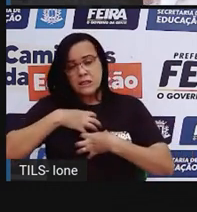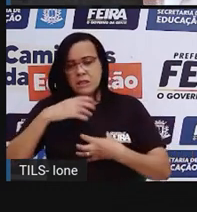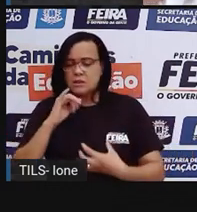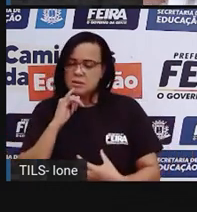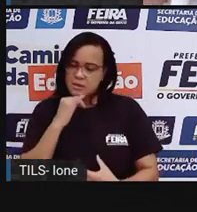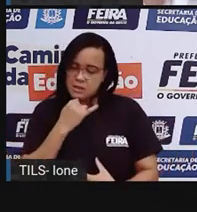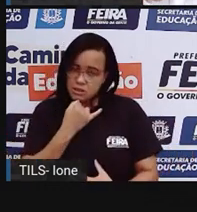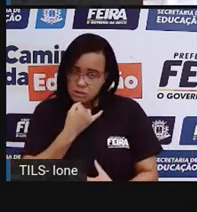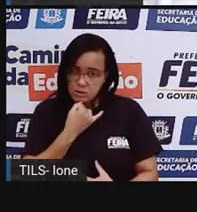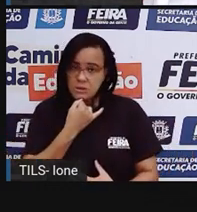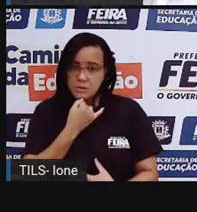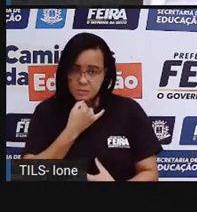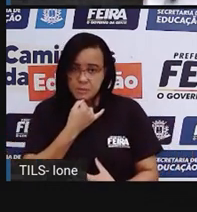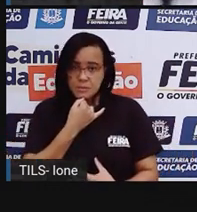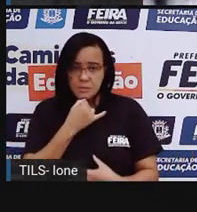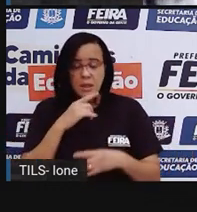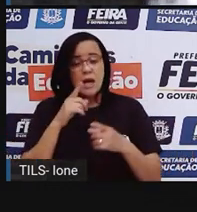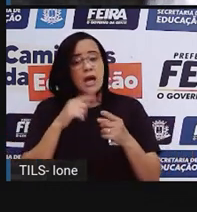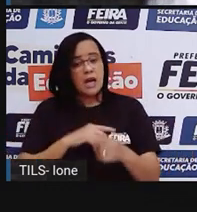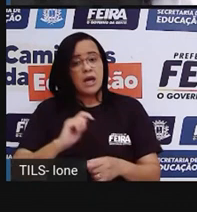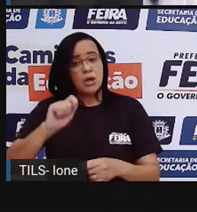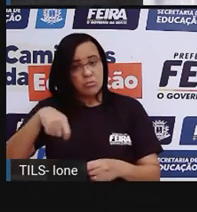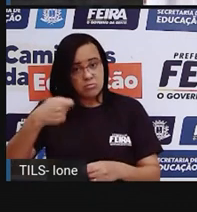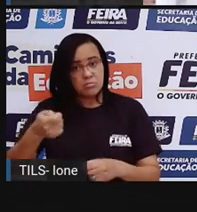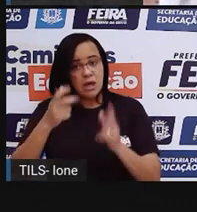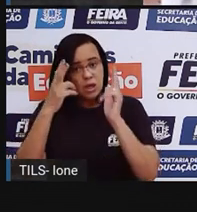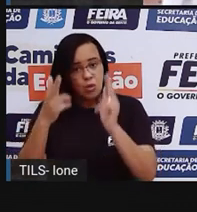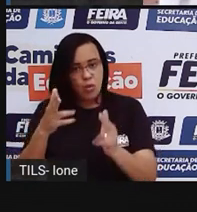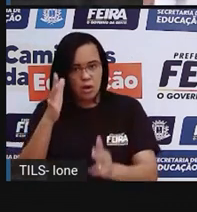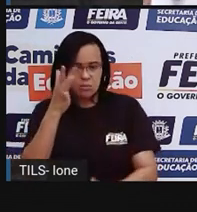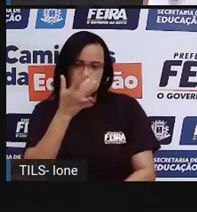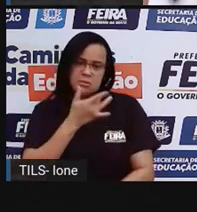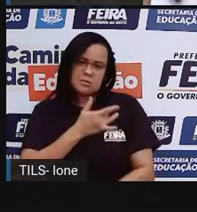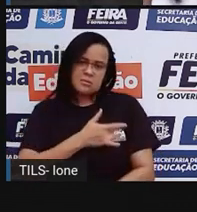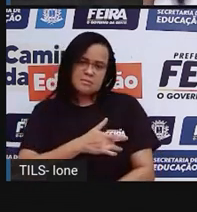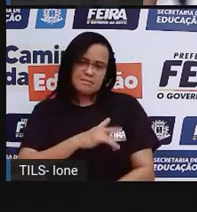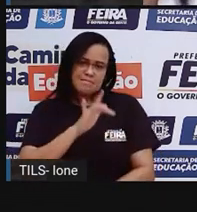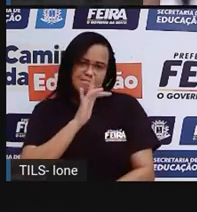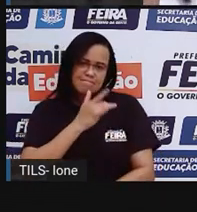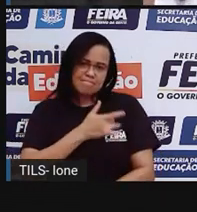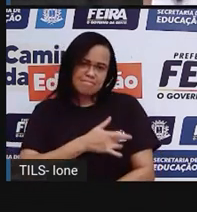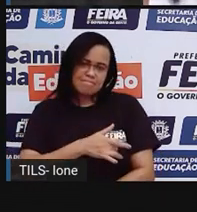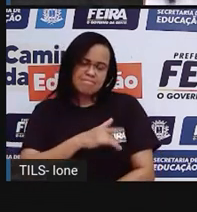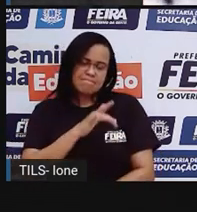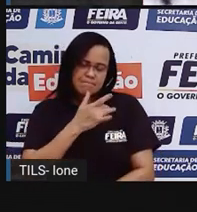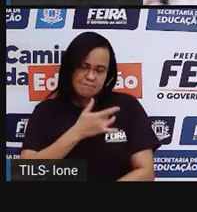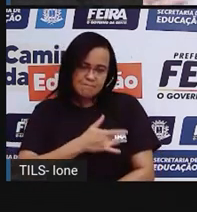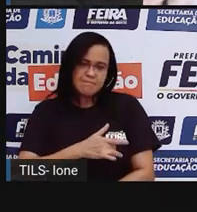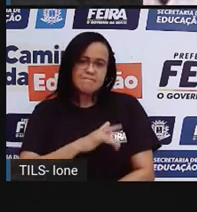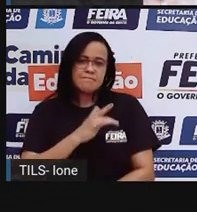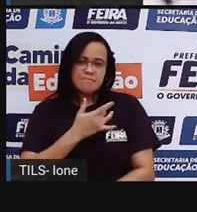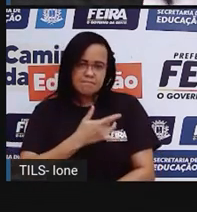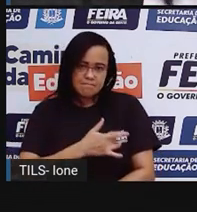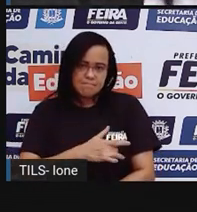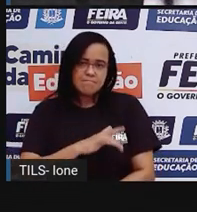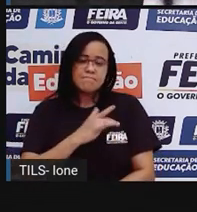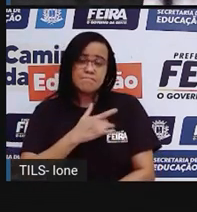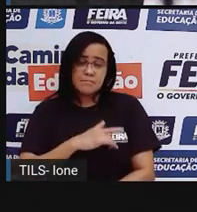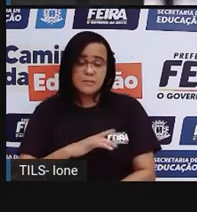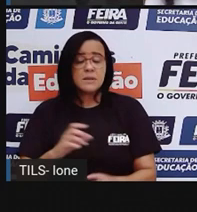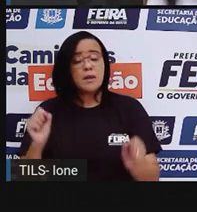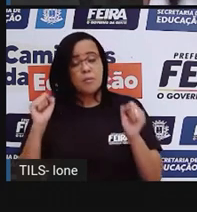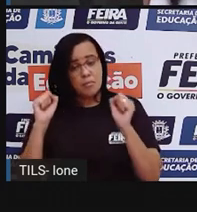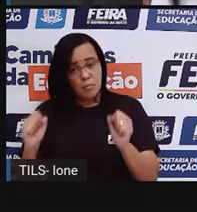a gente ficava com compaixão delas. Então, você pode colocar nessa folha a emoção,